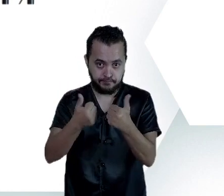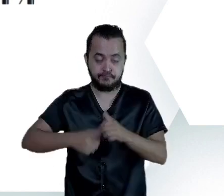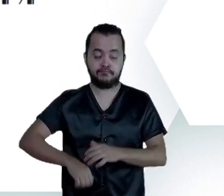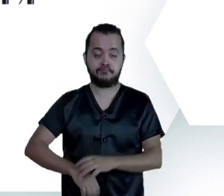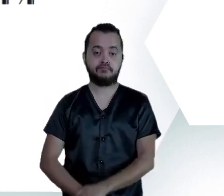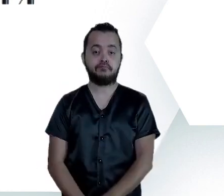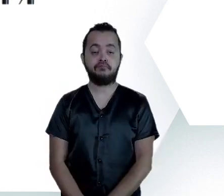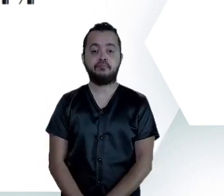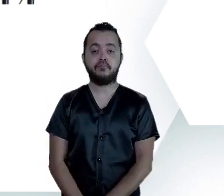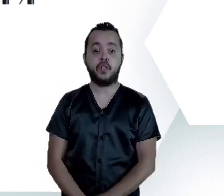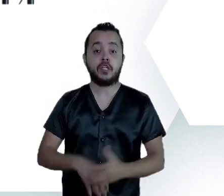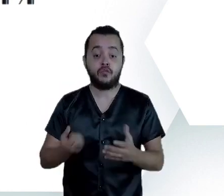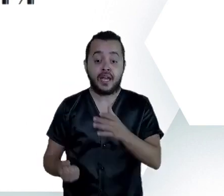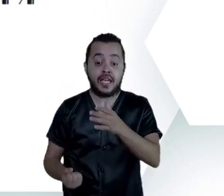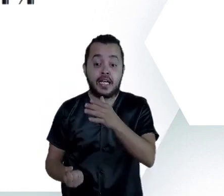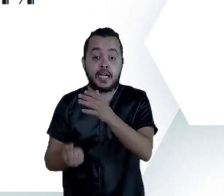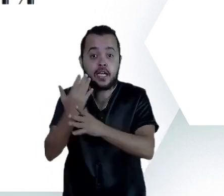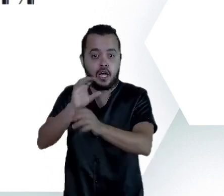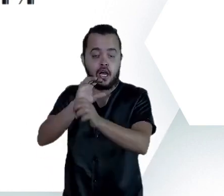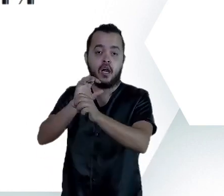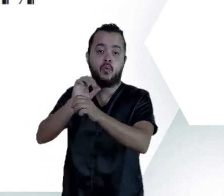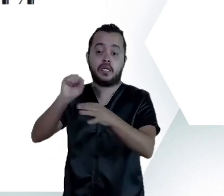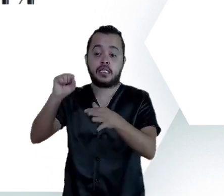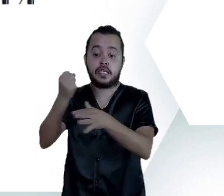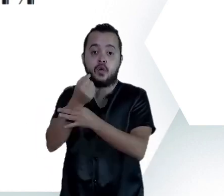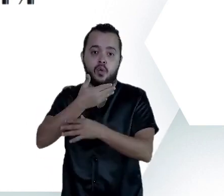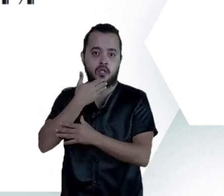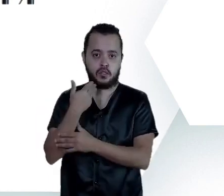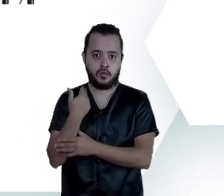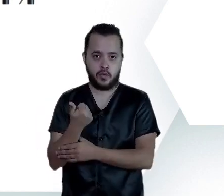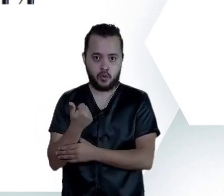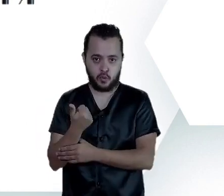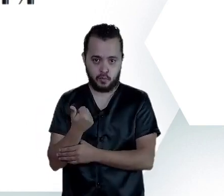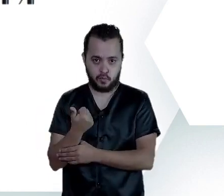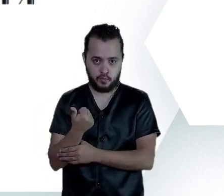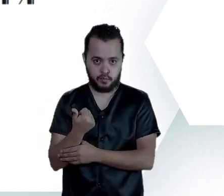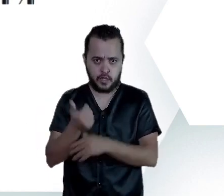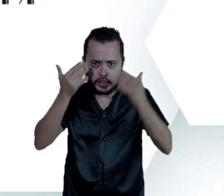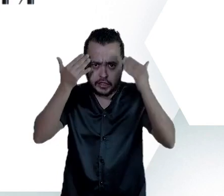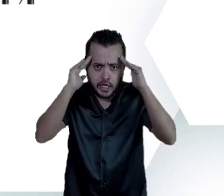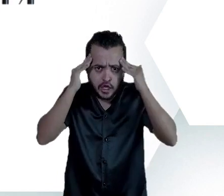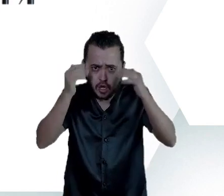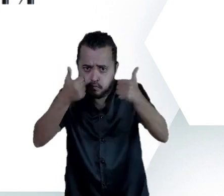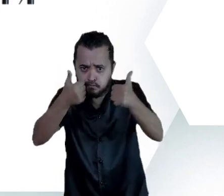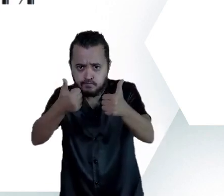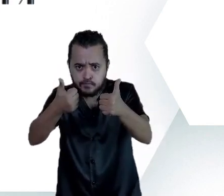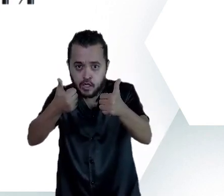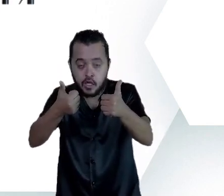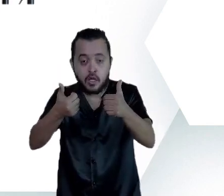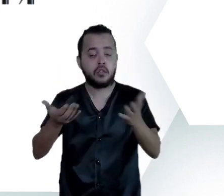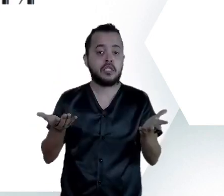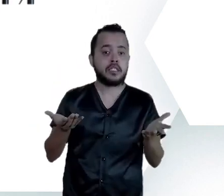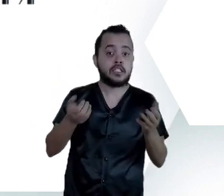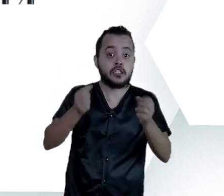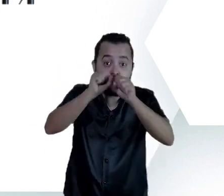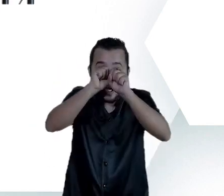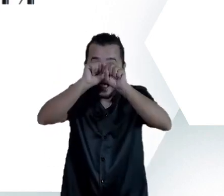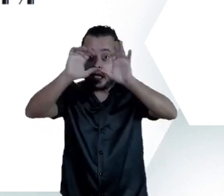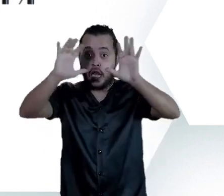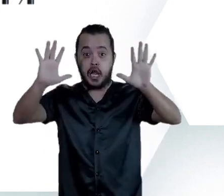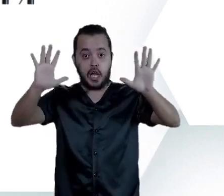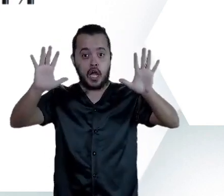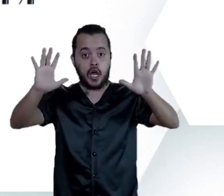beleza? Então ela vai gerar uma proteção maior nos seus circuitos. Ok, pessoal? Tá entendido? Eu espero que tudo esteja muito